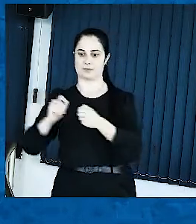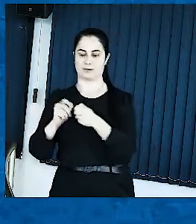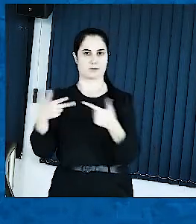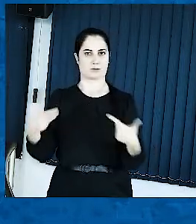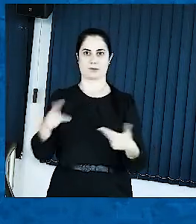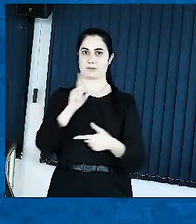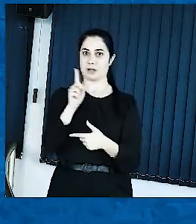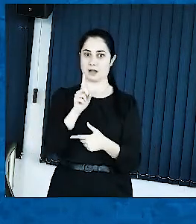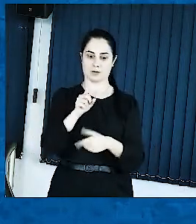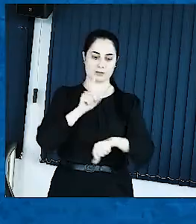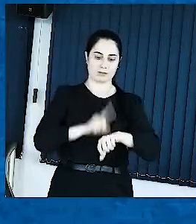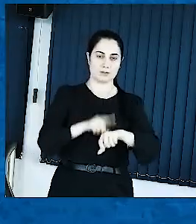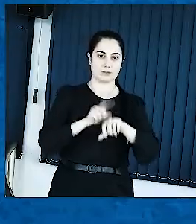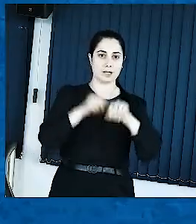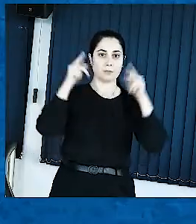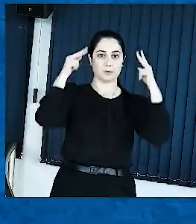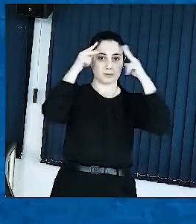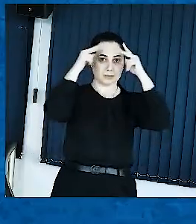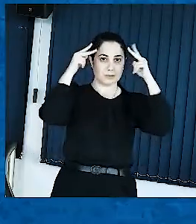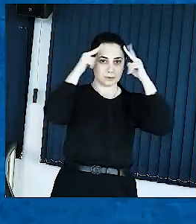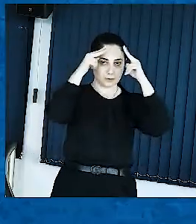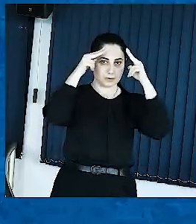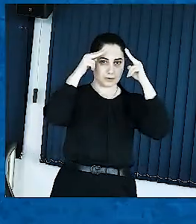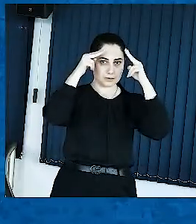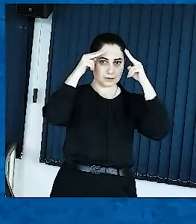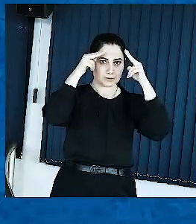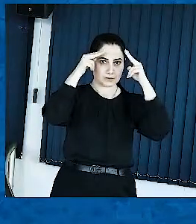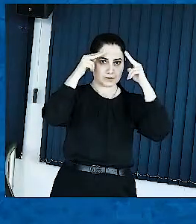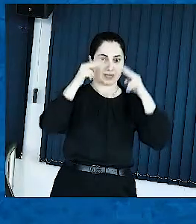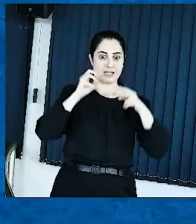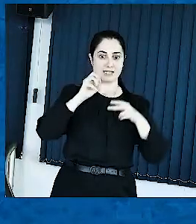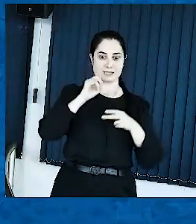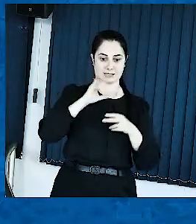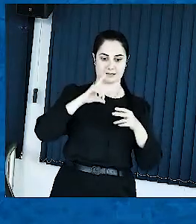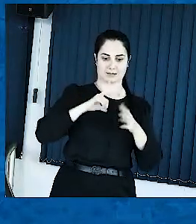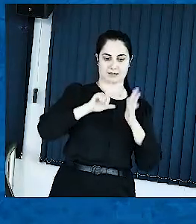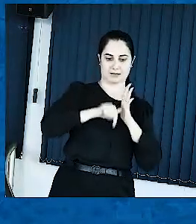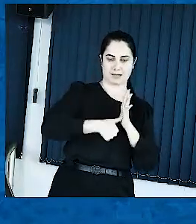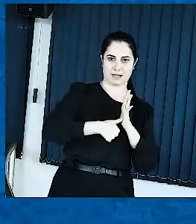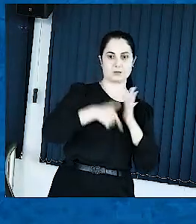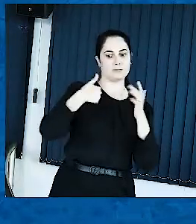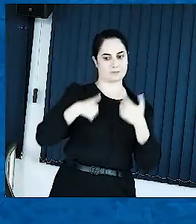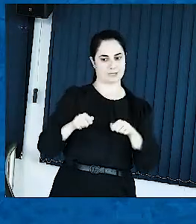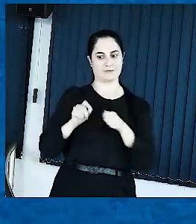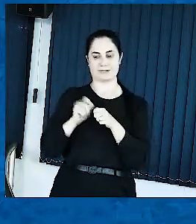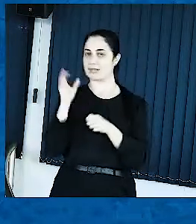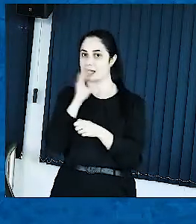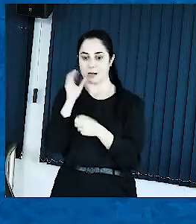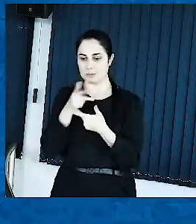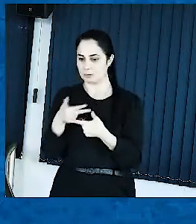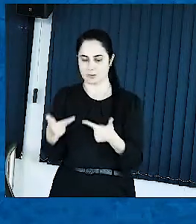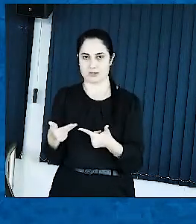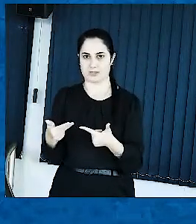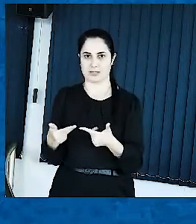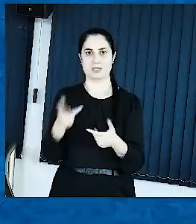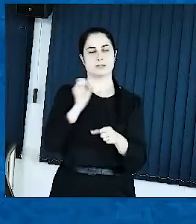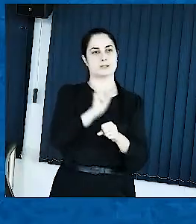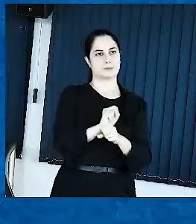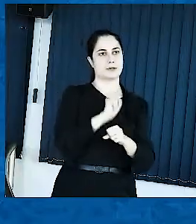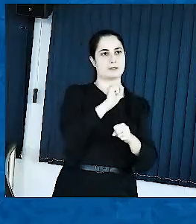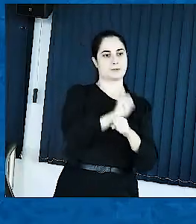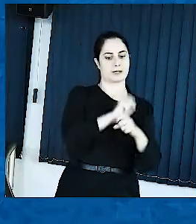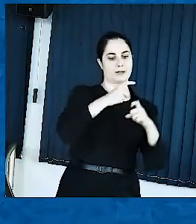porque tempo é neurônio. Se tem atraso, eu preciso intervir. Então eu não tenho que esperar essa criança passar por